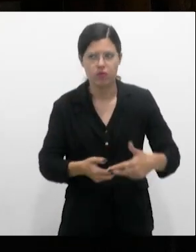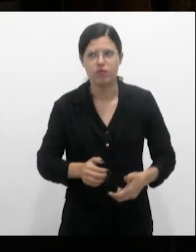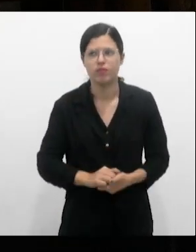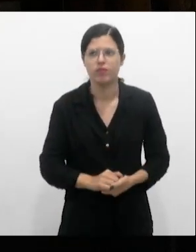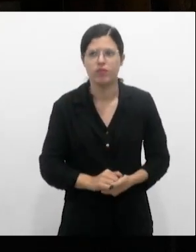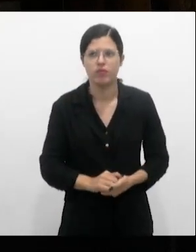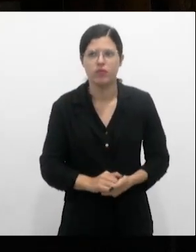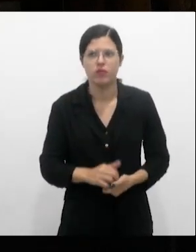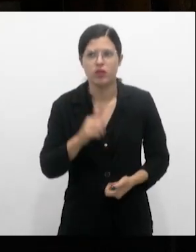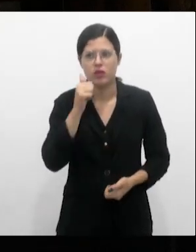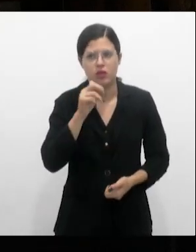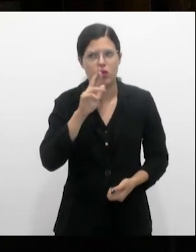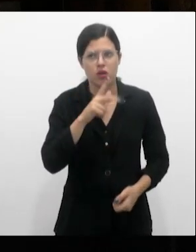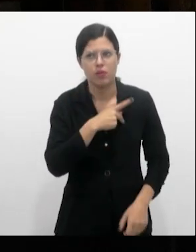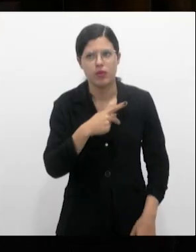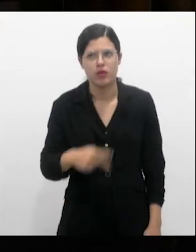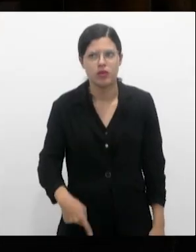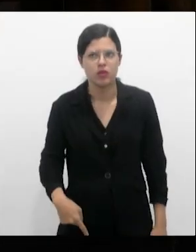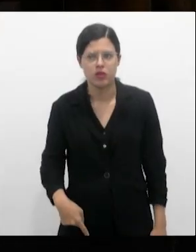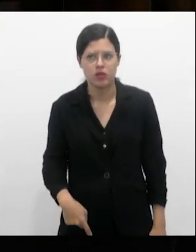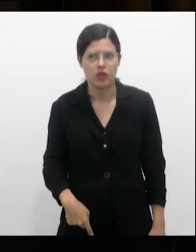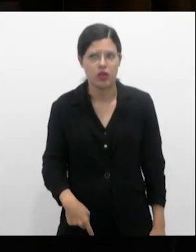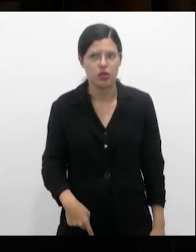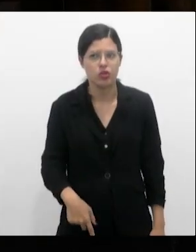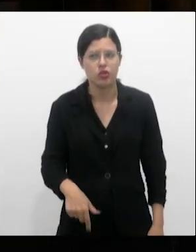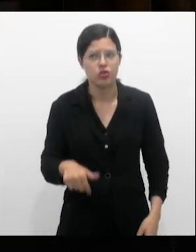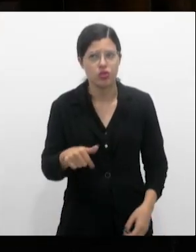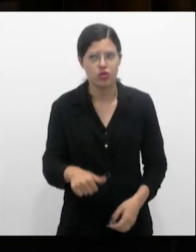Senhora presidente, a fruta não cai longe do pé.